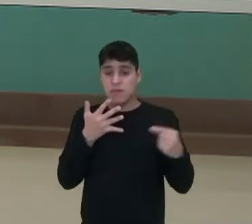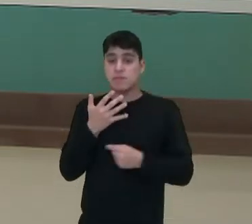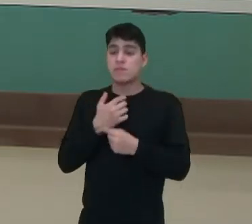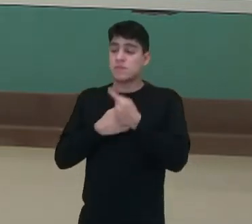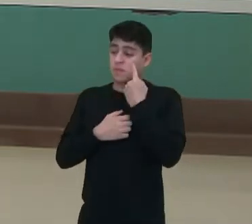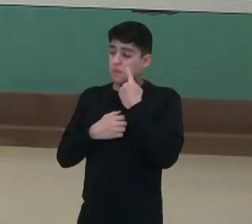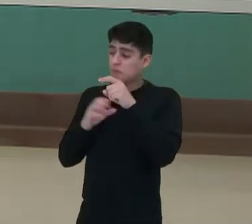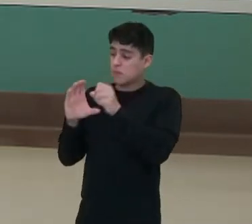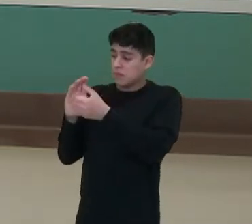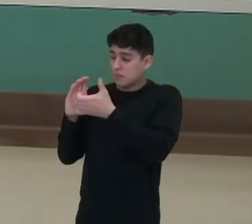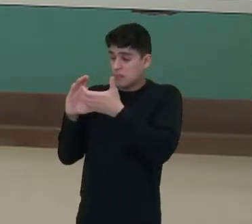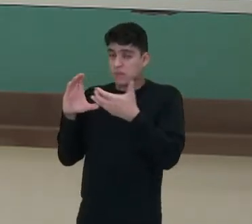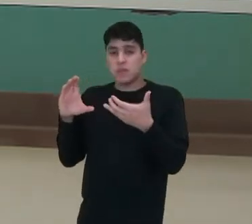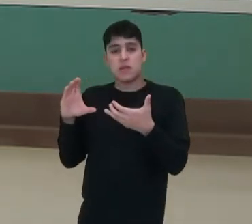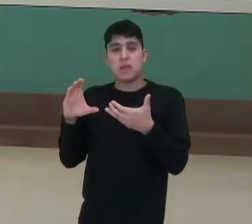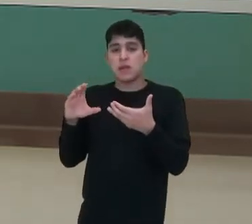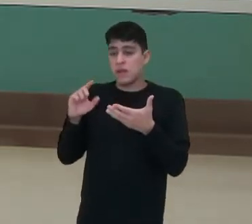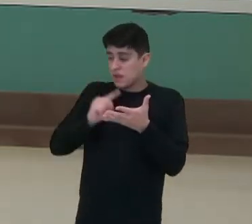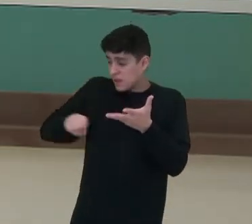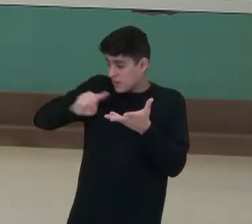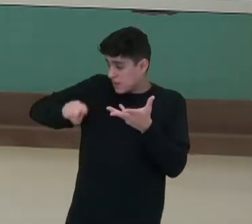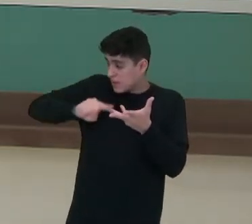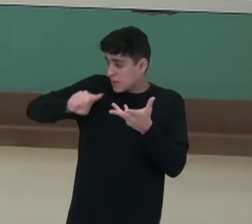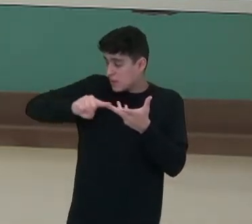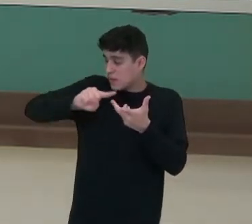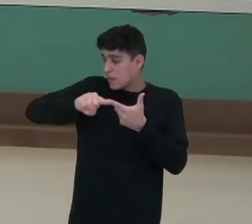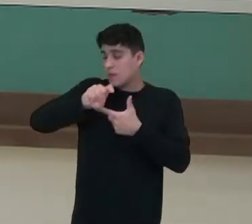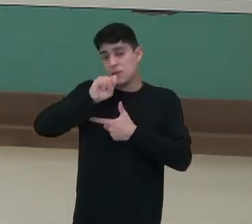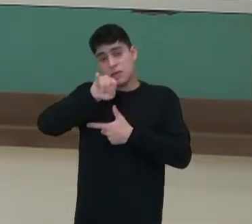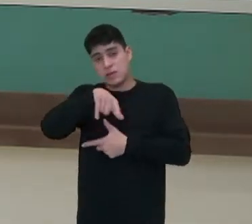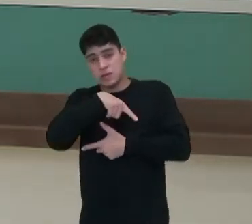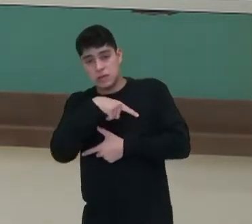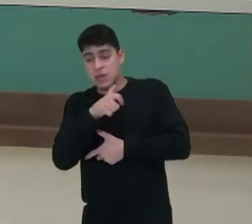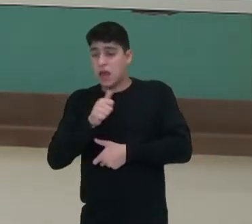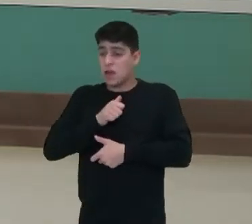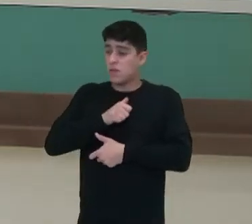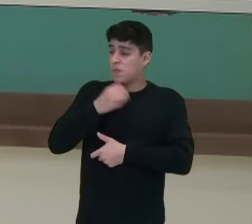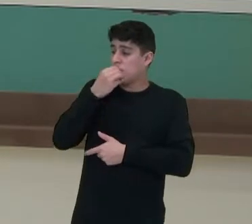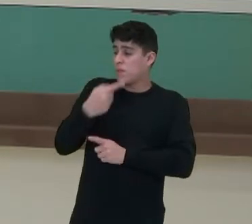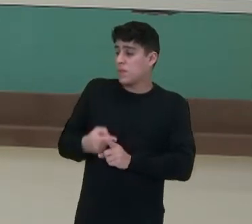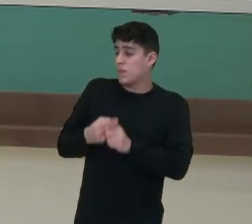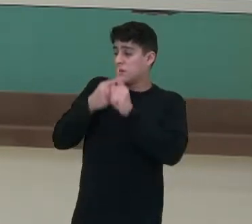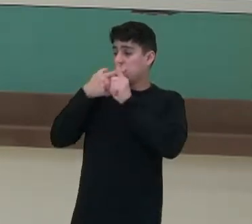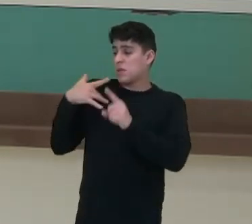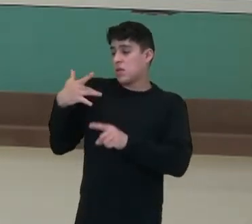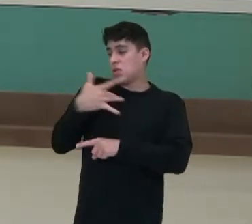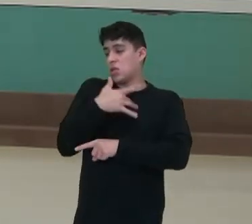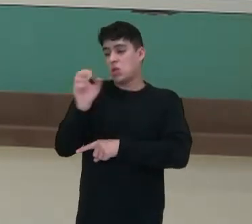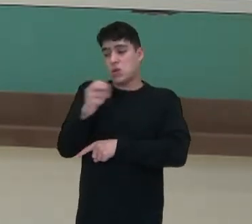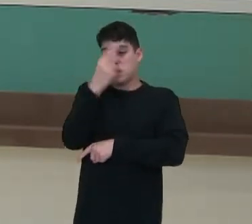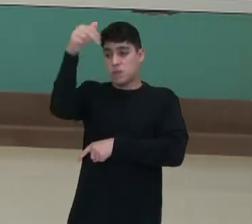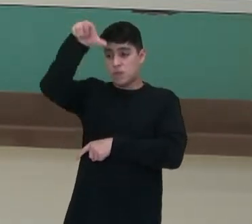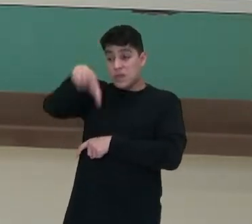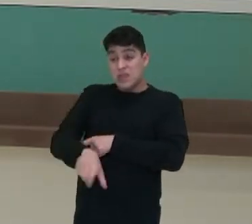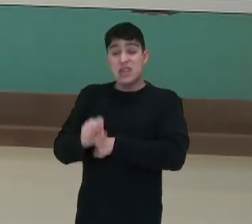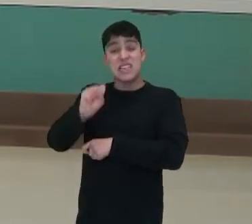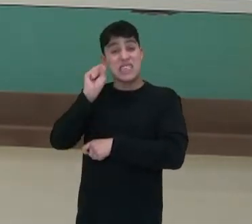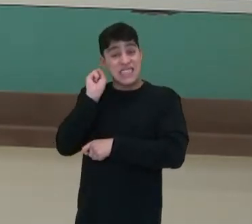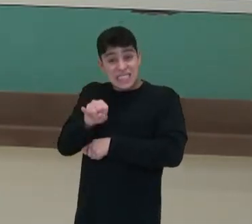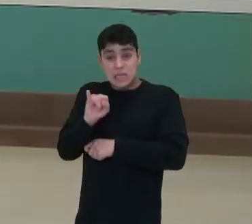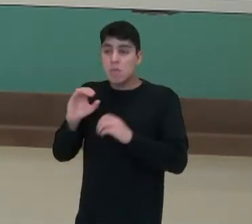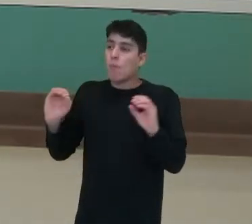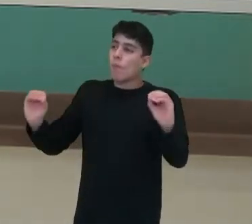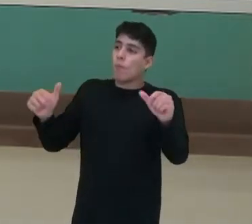características, os seus hábitos, para ver se você está tendo atitudes saudáveis com o seu corpo. Se não, problemas você vai